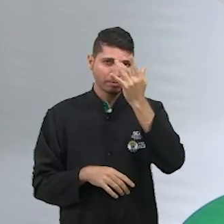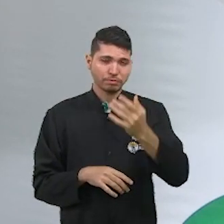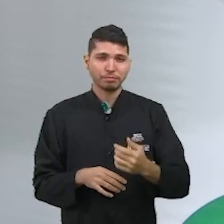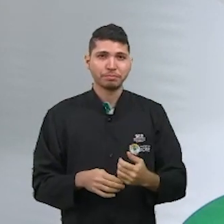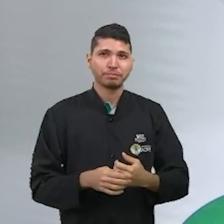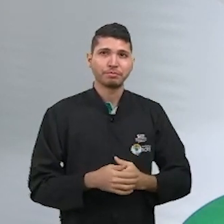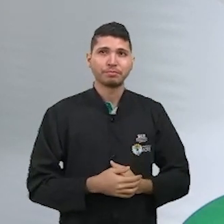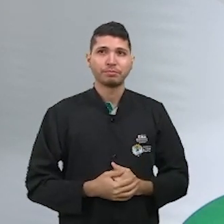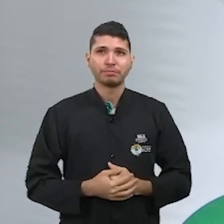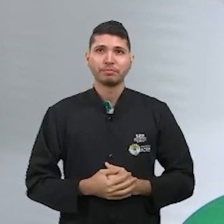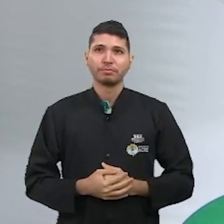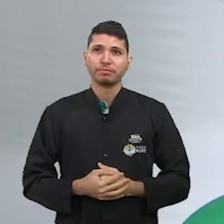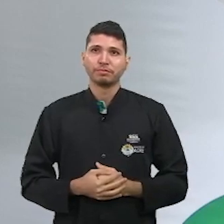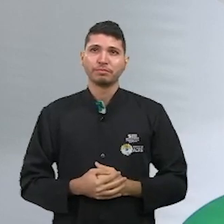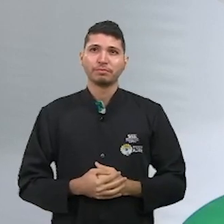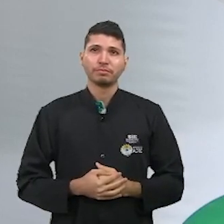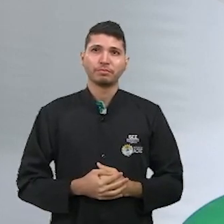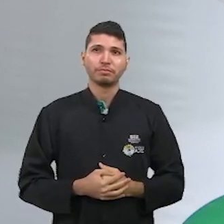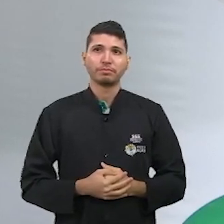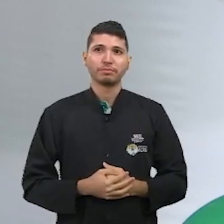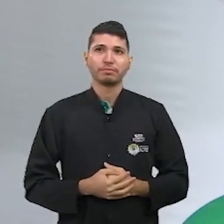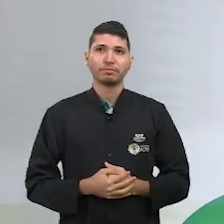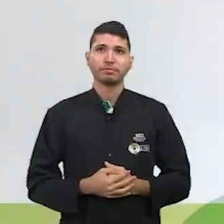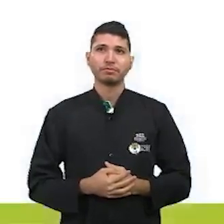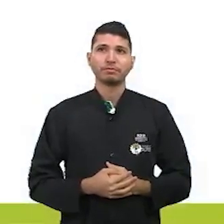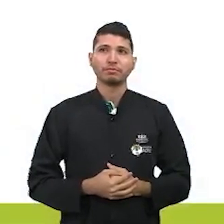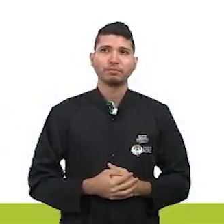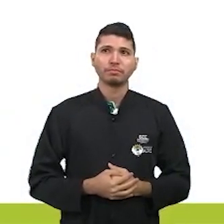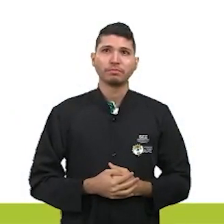mais um problema, mais dois problemas, na verdade.